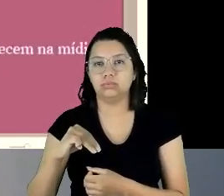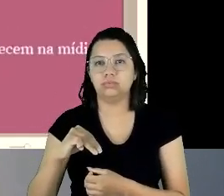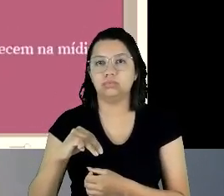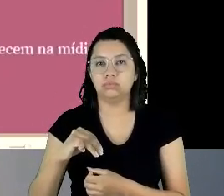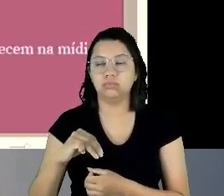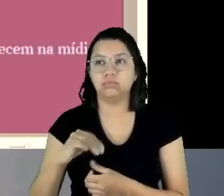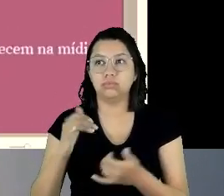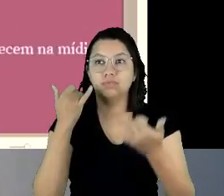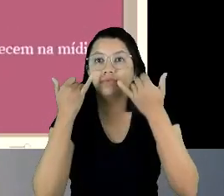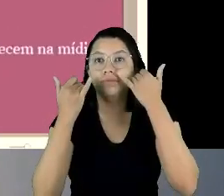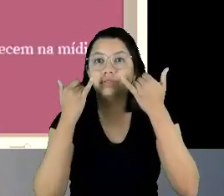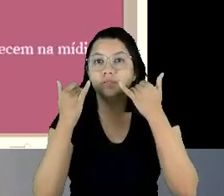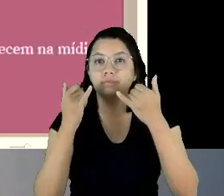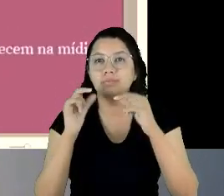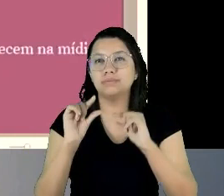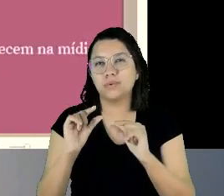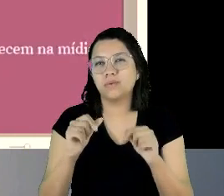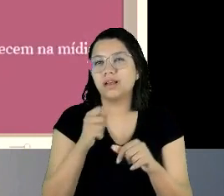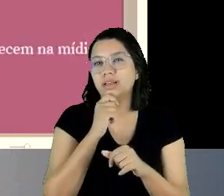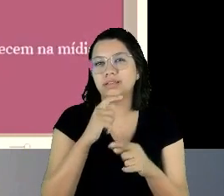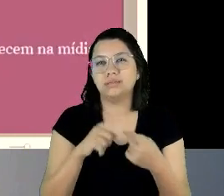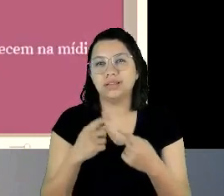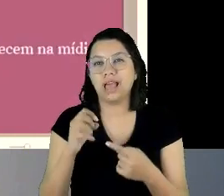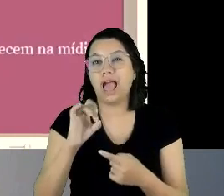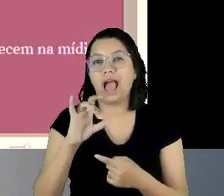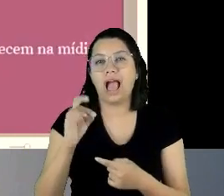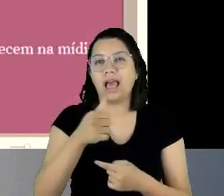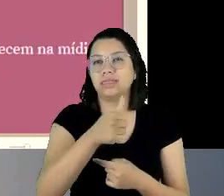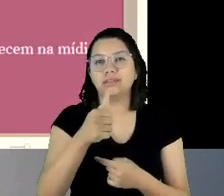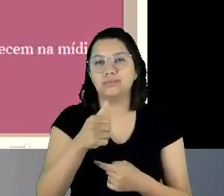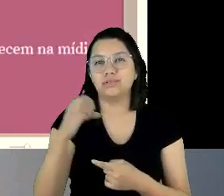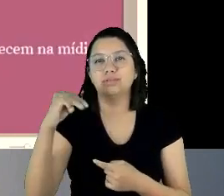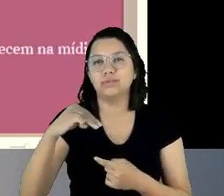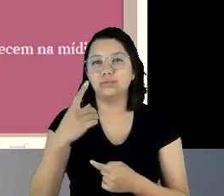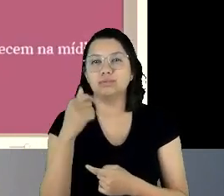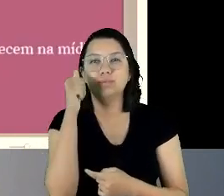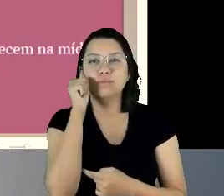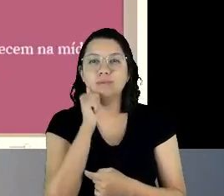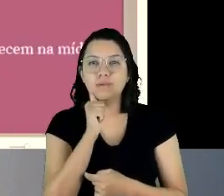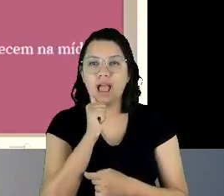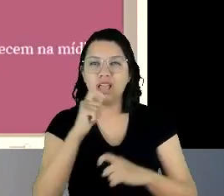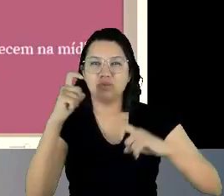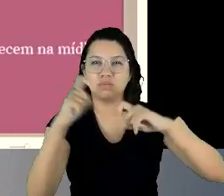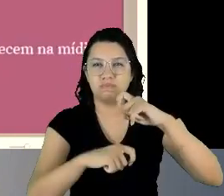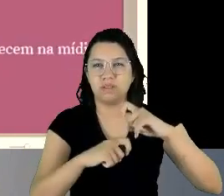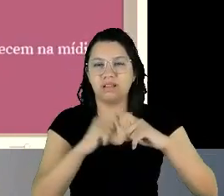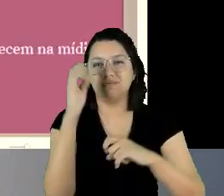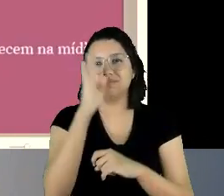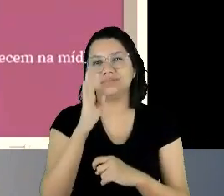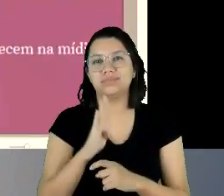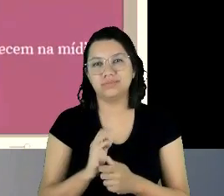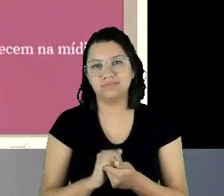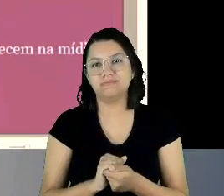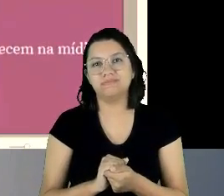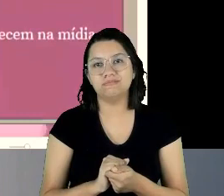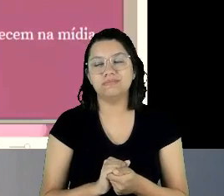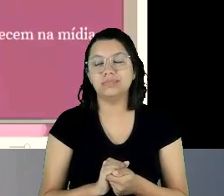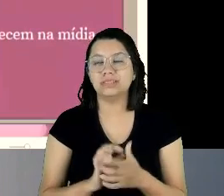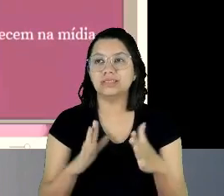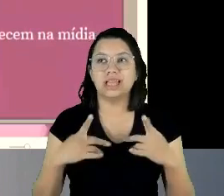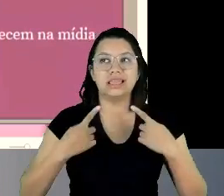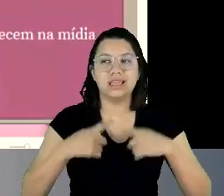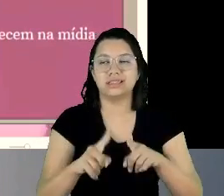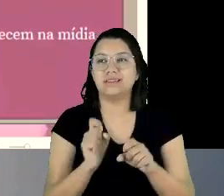muito subnotificados, mas pelo menos a cada 11 minutos uma mulher é estuprada no Brasil também. Então, a gente tem um